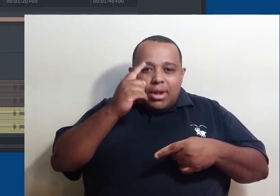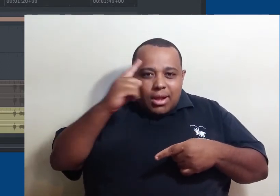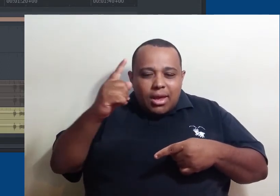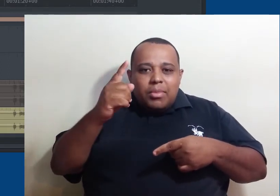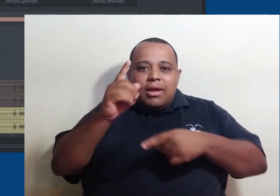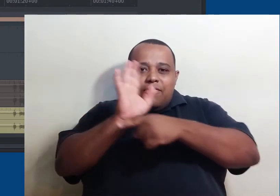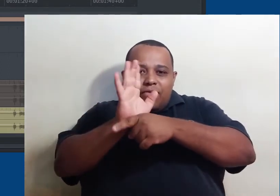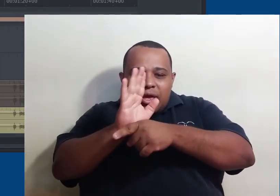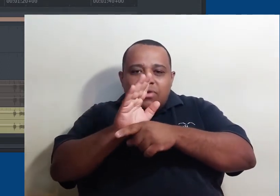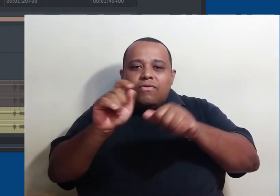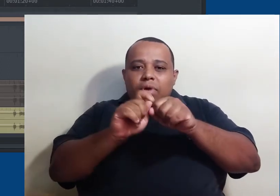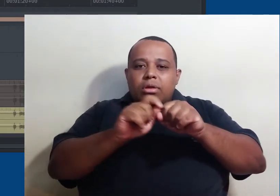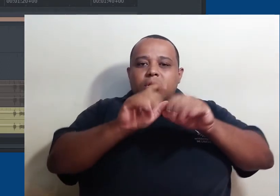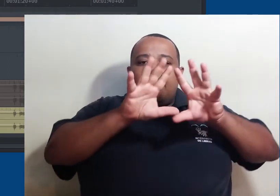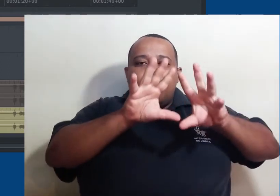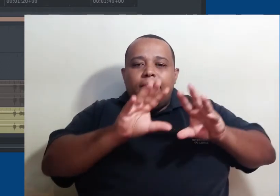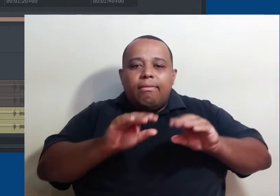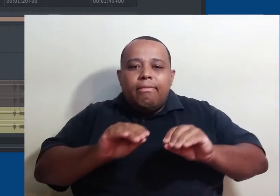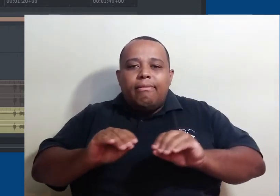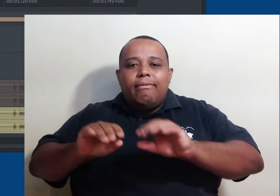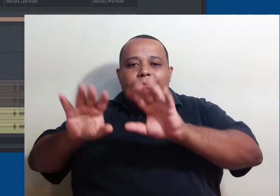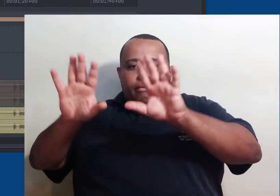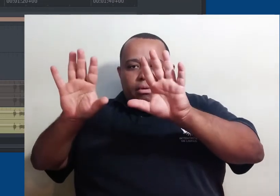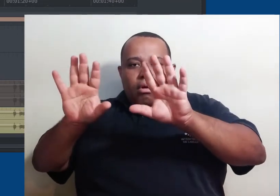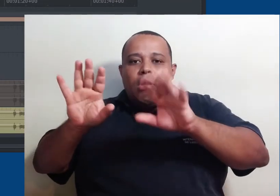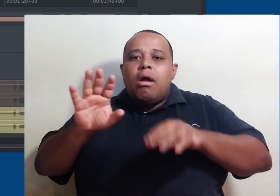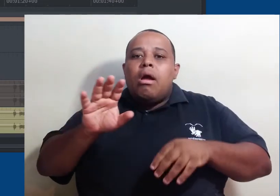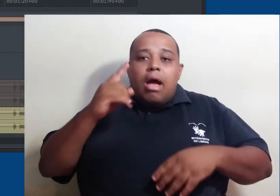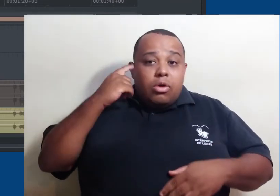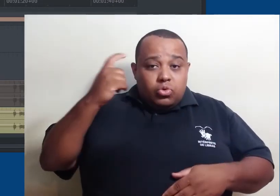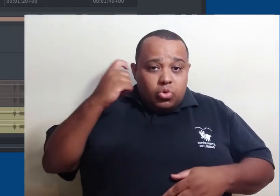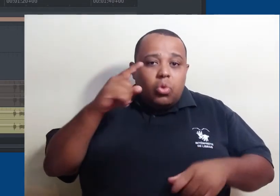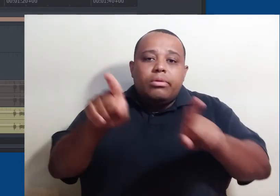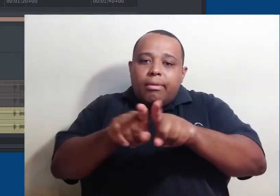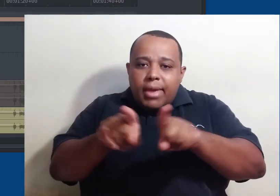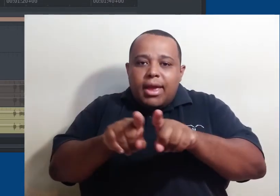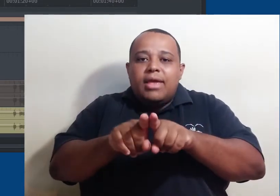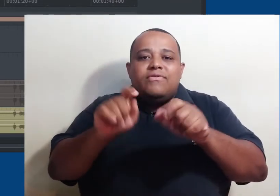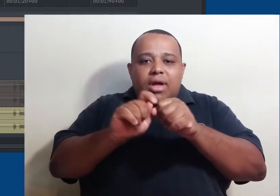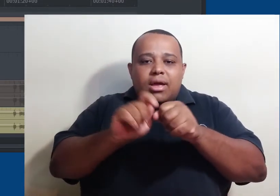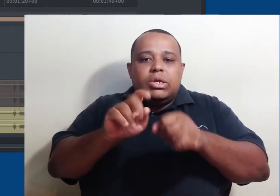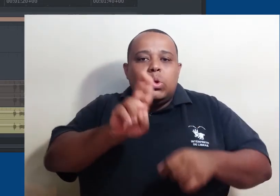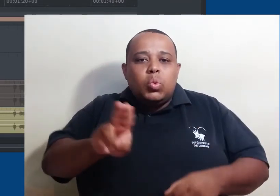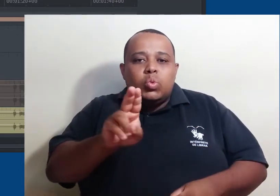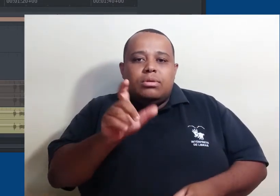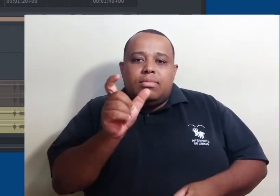ver de áudio. E você pode usar esse crossfade aqui. Você pode colocar ele aqui no início para o áudio começar aos